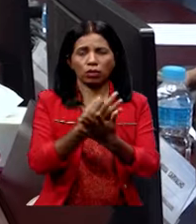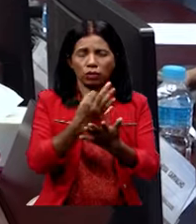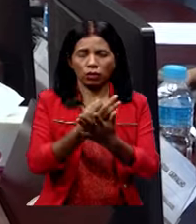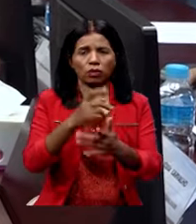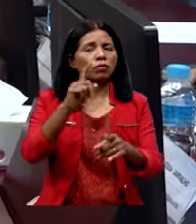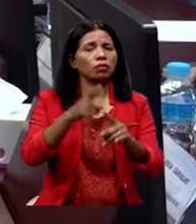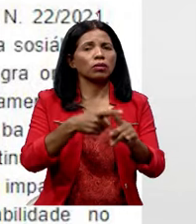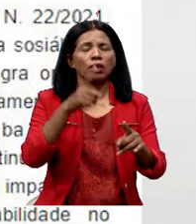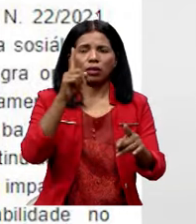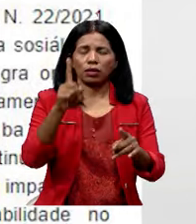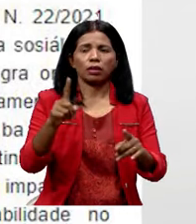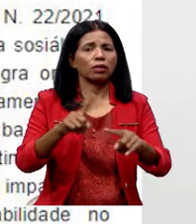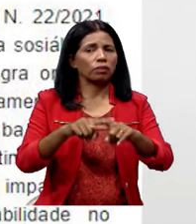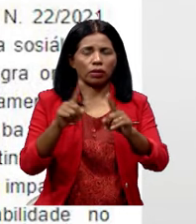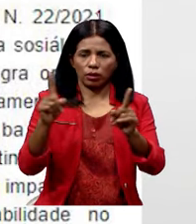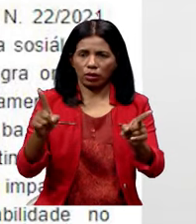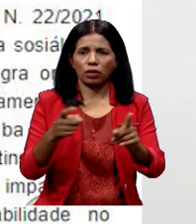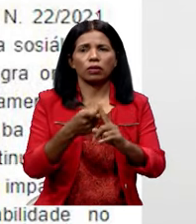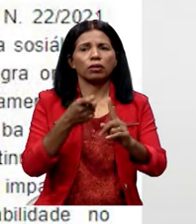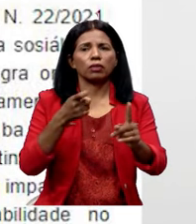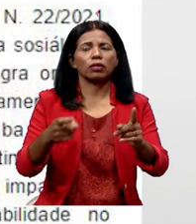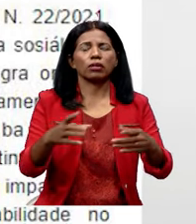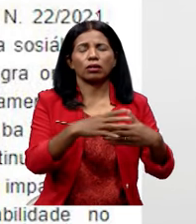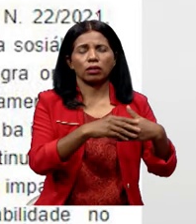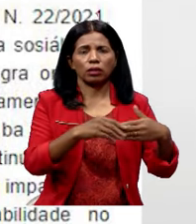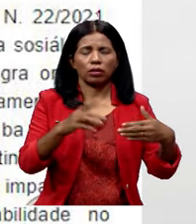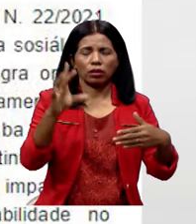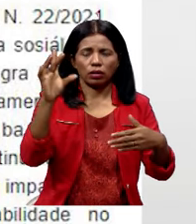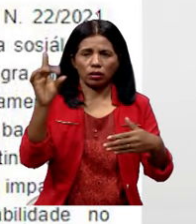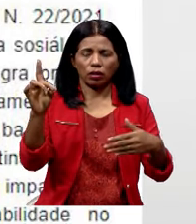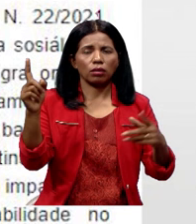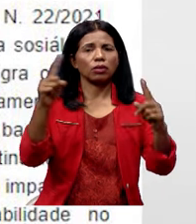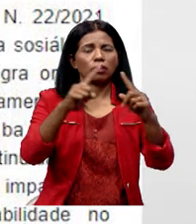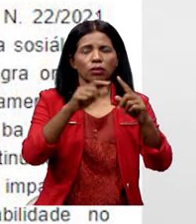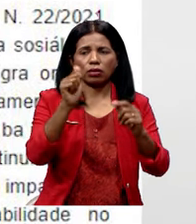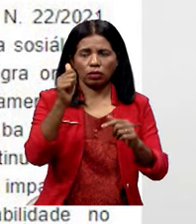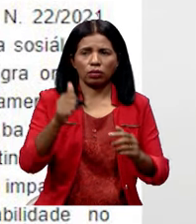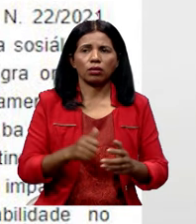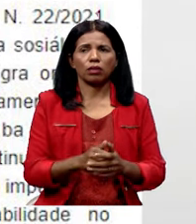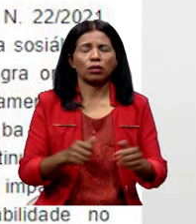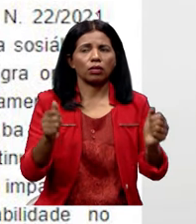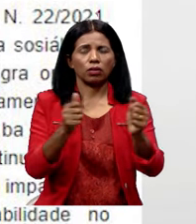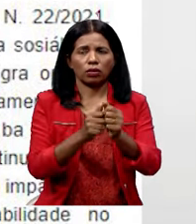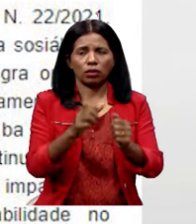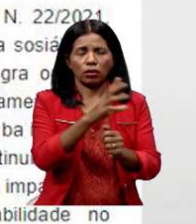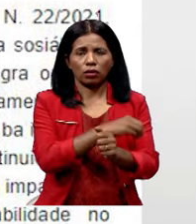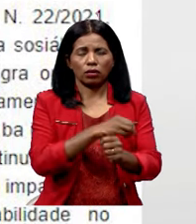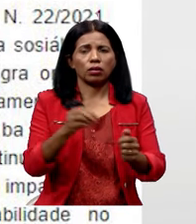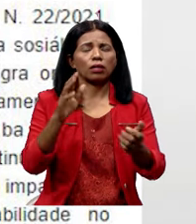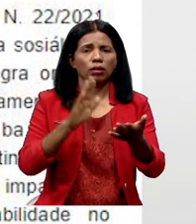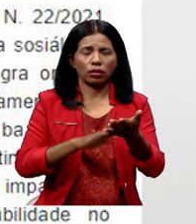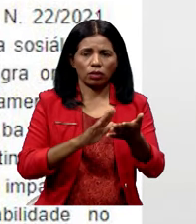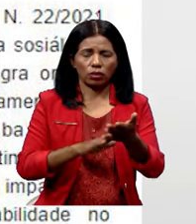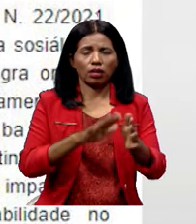nian, nebe lahanesan, husi dólar americano walu to sanulu. Ho base ia ciclo escolar